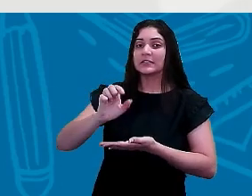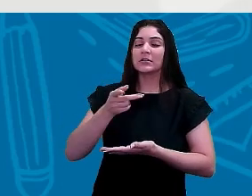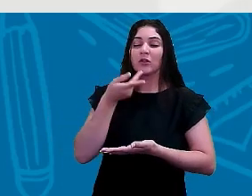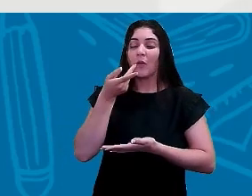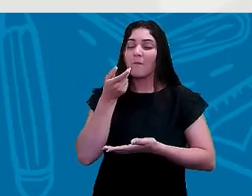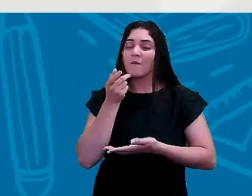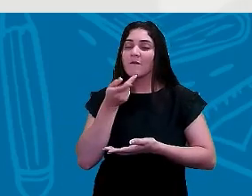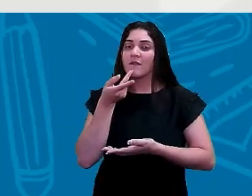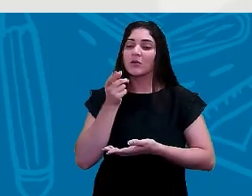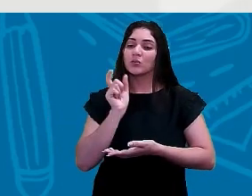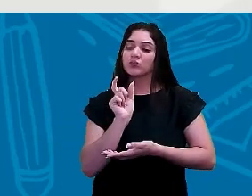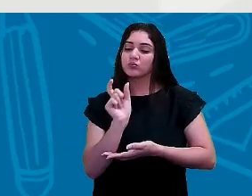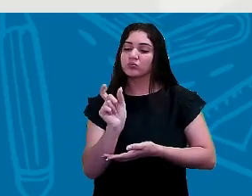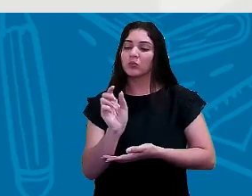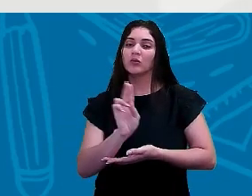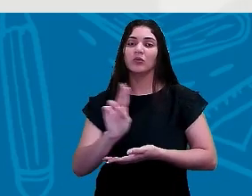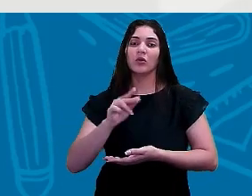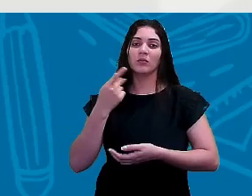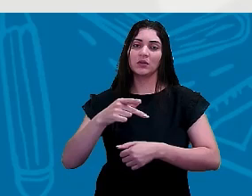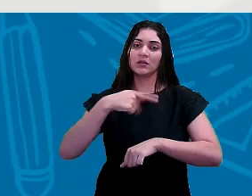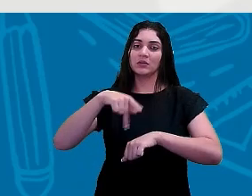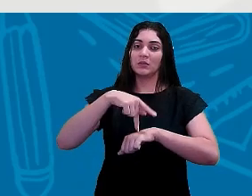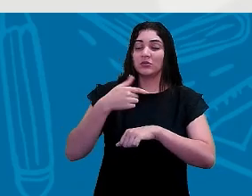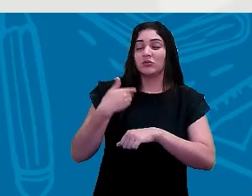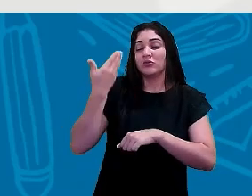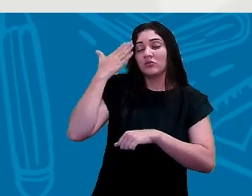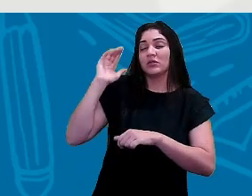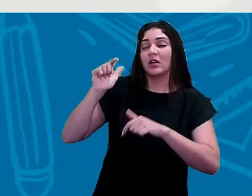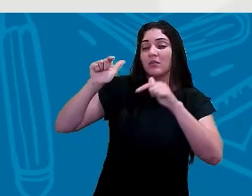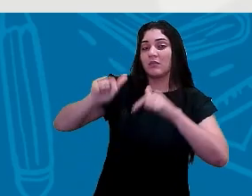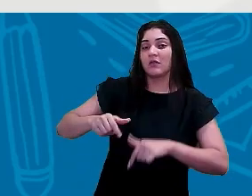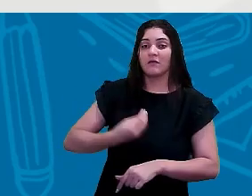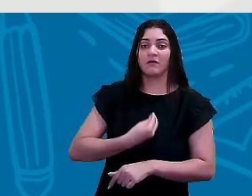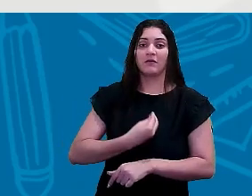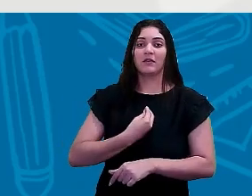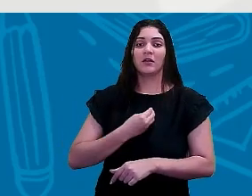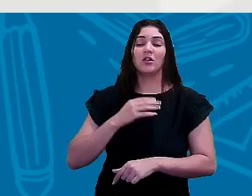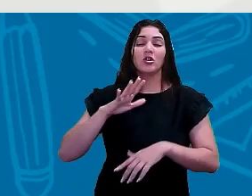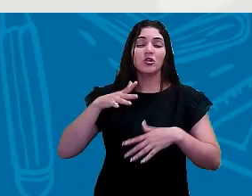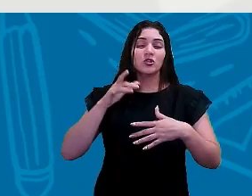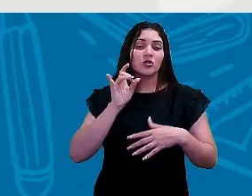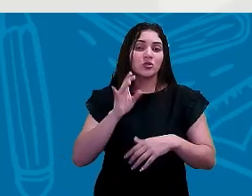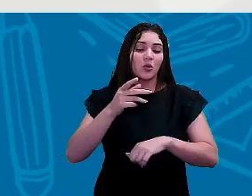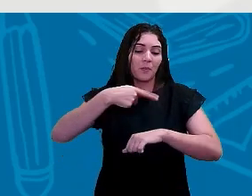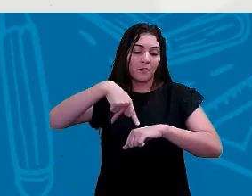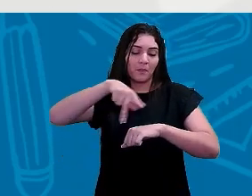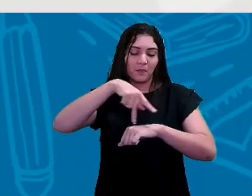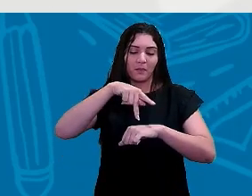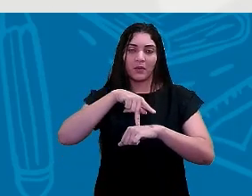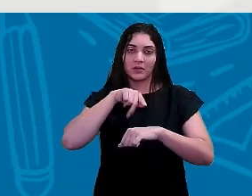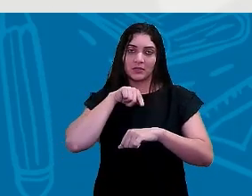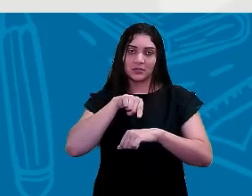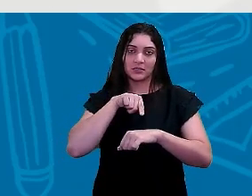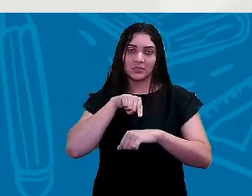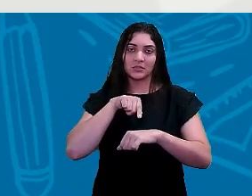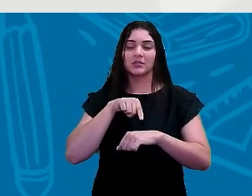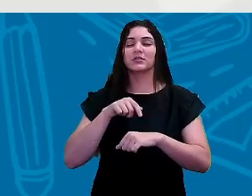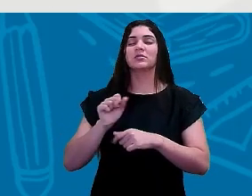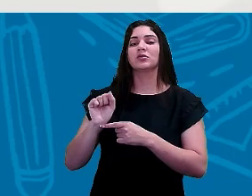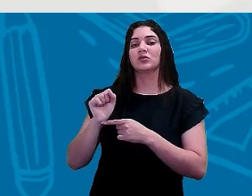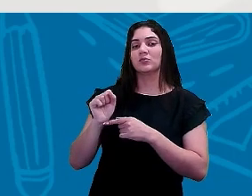país, vocês não vão saber onde eu moro. Então, quando eu falo só país, é um substantivo